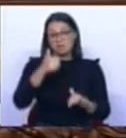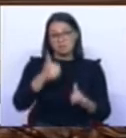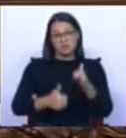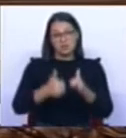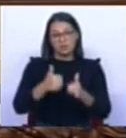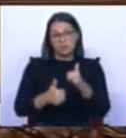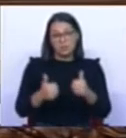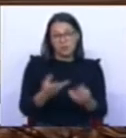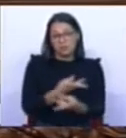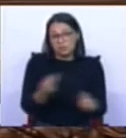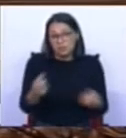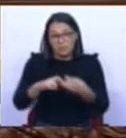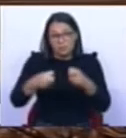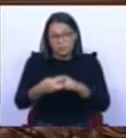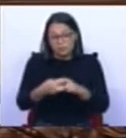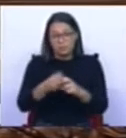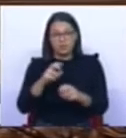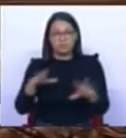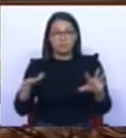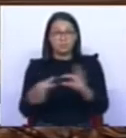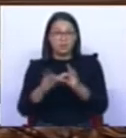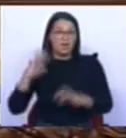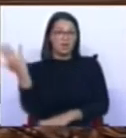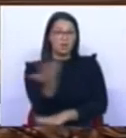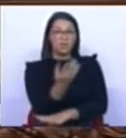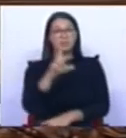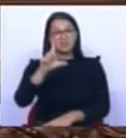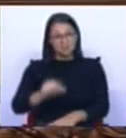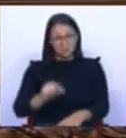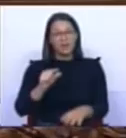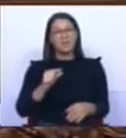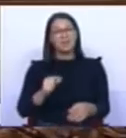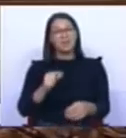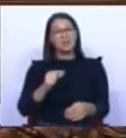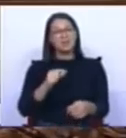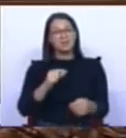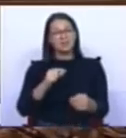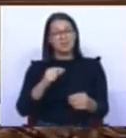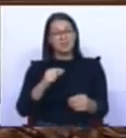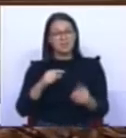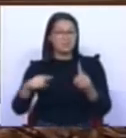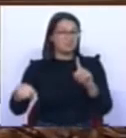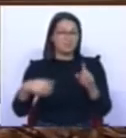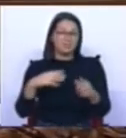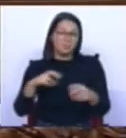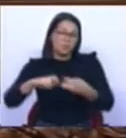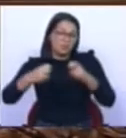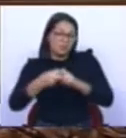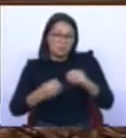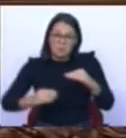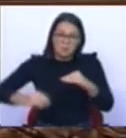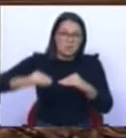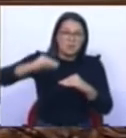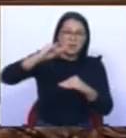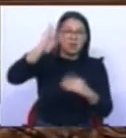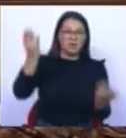os muitos problemas que temos no ambiente e no clima, como avolumarão dificuldades e divisões estéreis. Os verdes recusam a